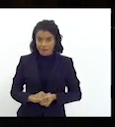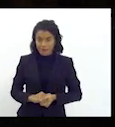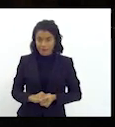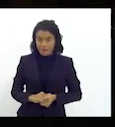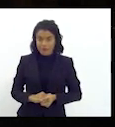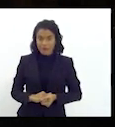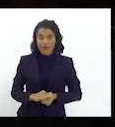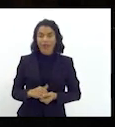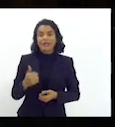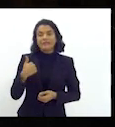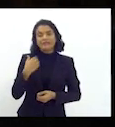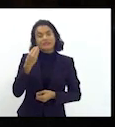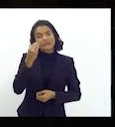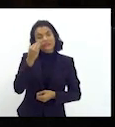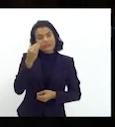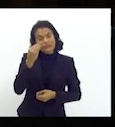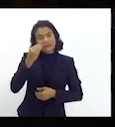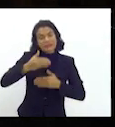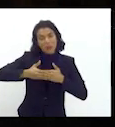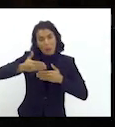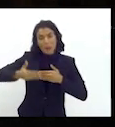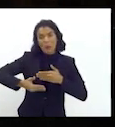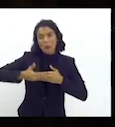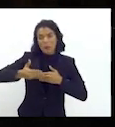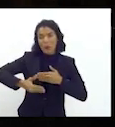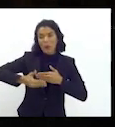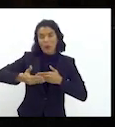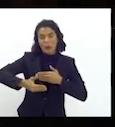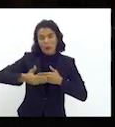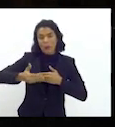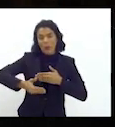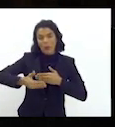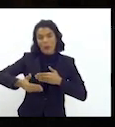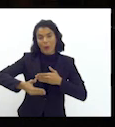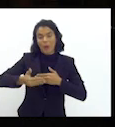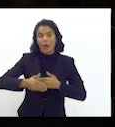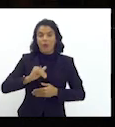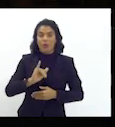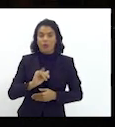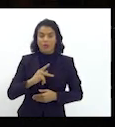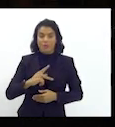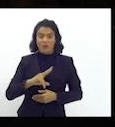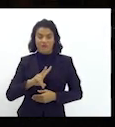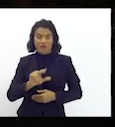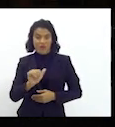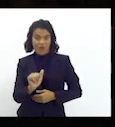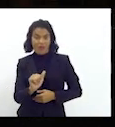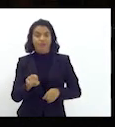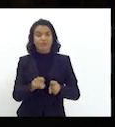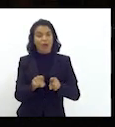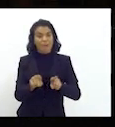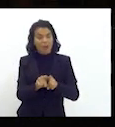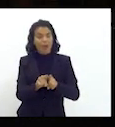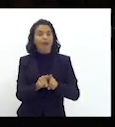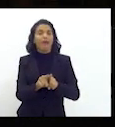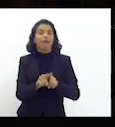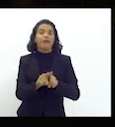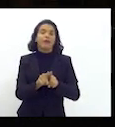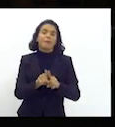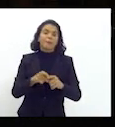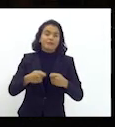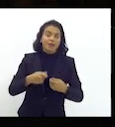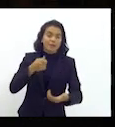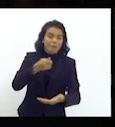e quando a gente tentou sucessivamente que IPVA pegasse embarcações e